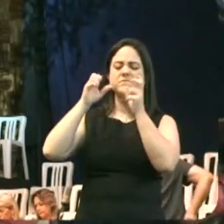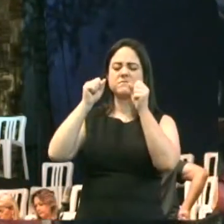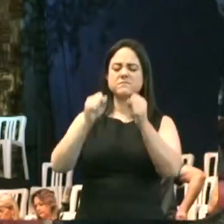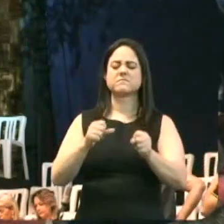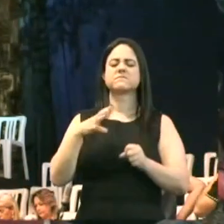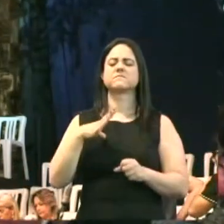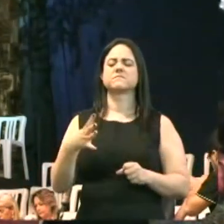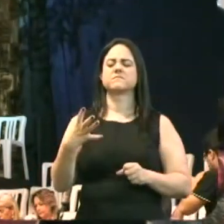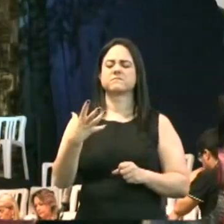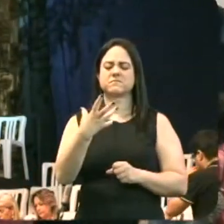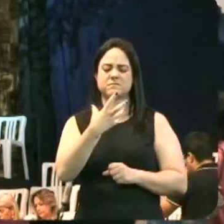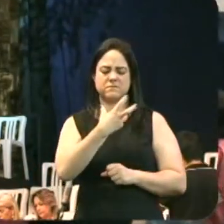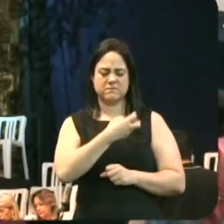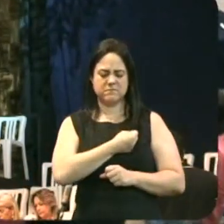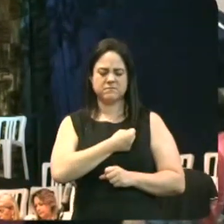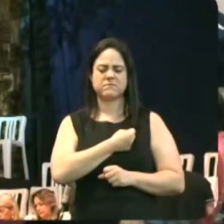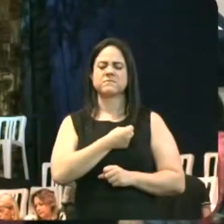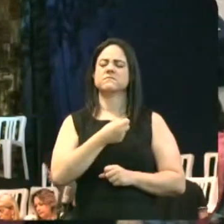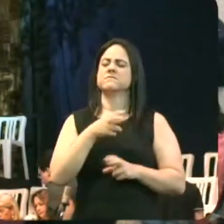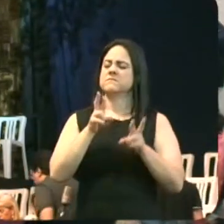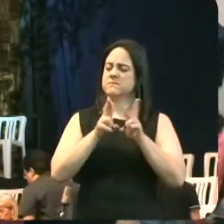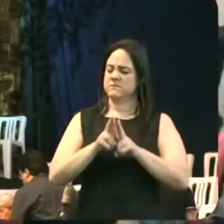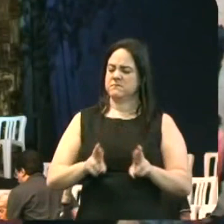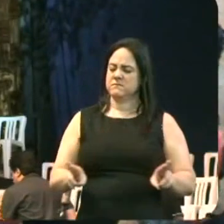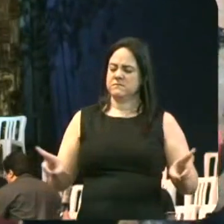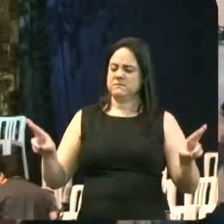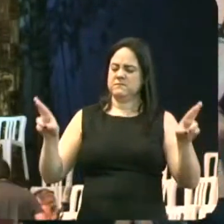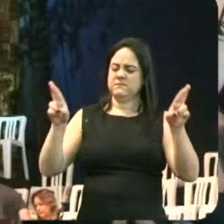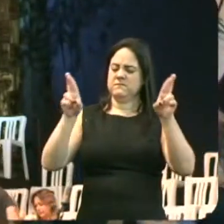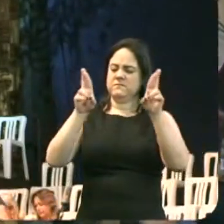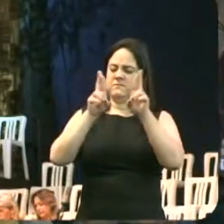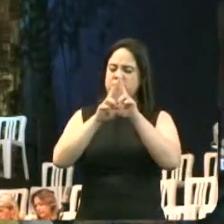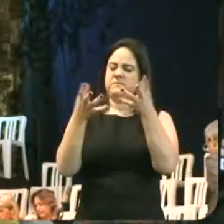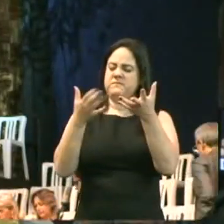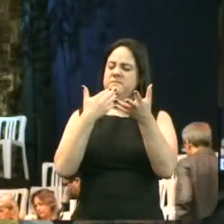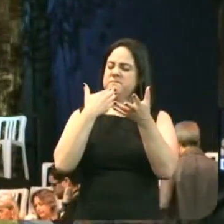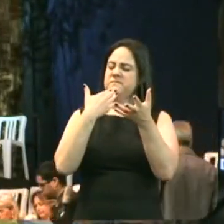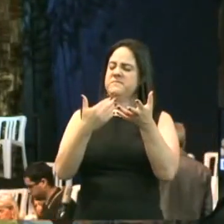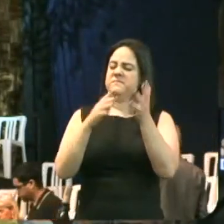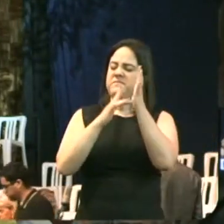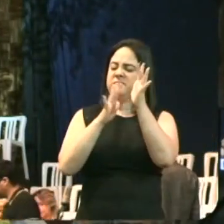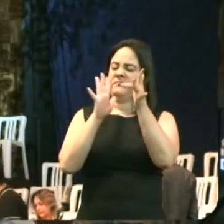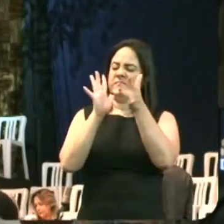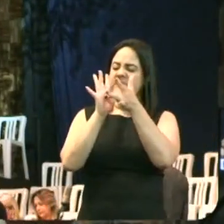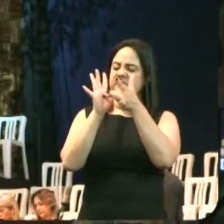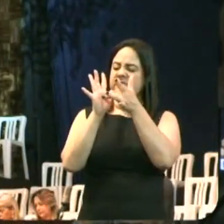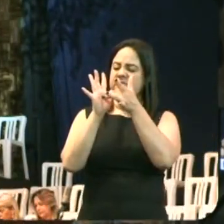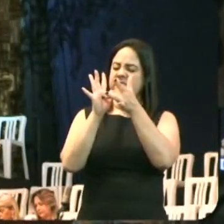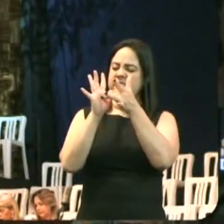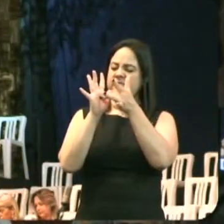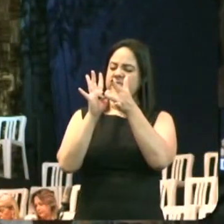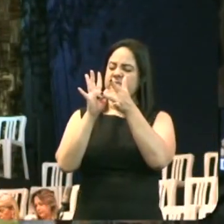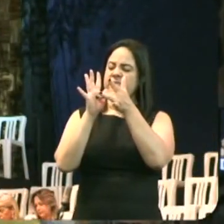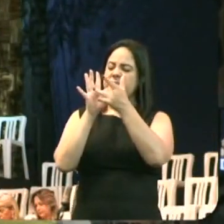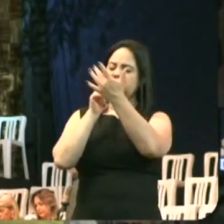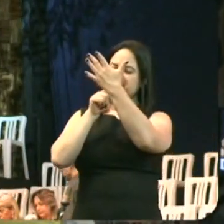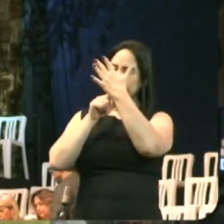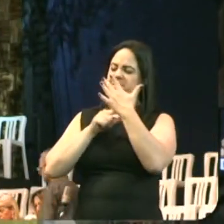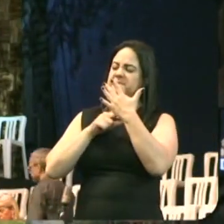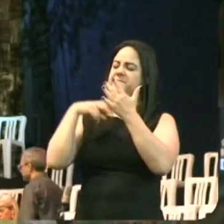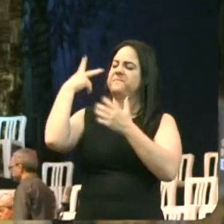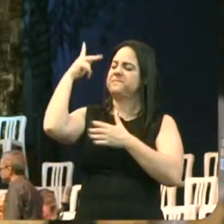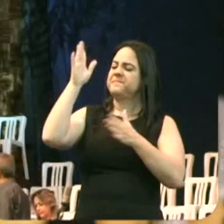salvador, revela o teu poder restaurador. E eu quero te pedir: Jesus, revela os